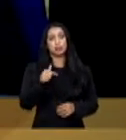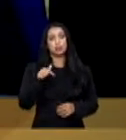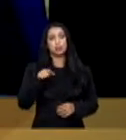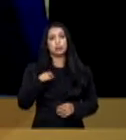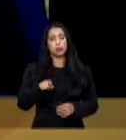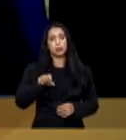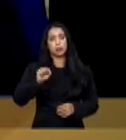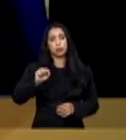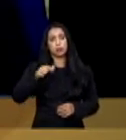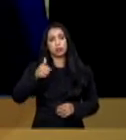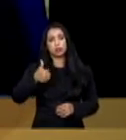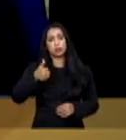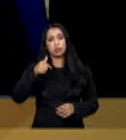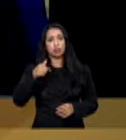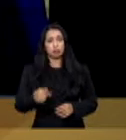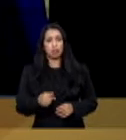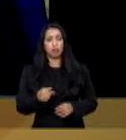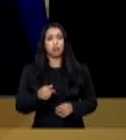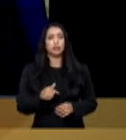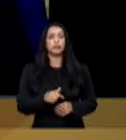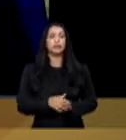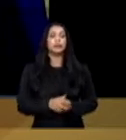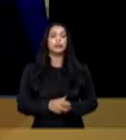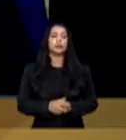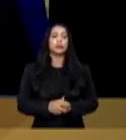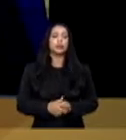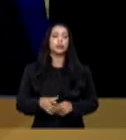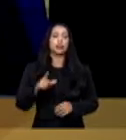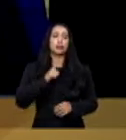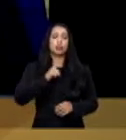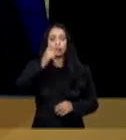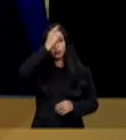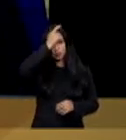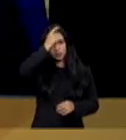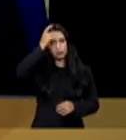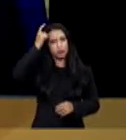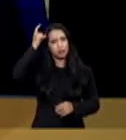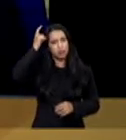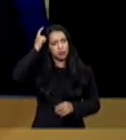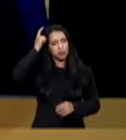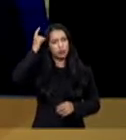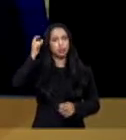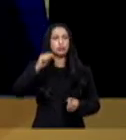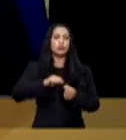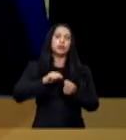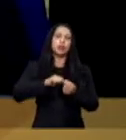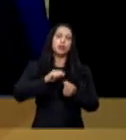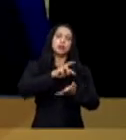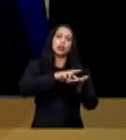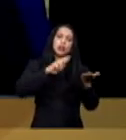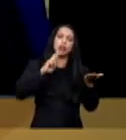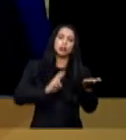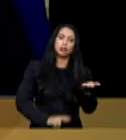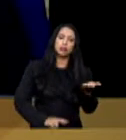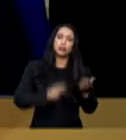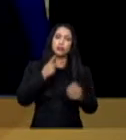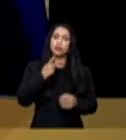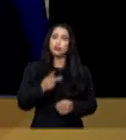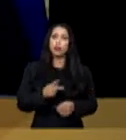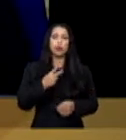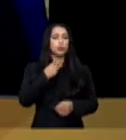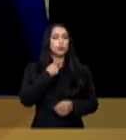600.817, do Mato Grosso do Sul, em que foi relator eminente ministro Ricardo Lewandowski, quando firmou-se a impossibilidade de